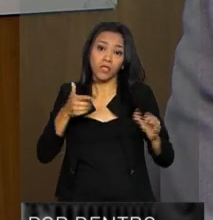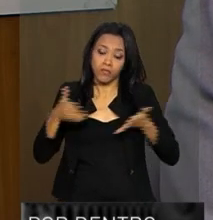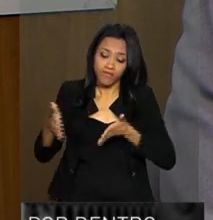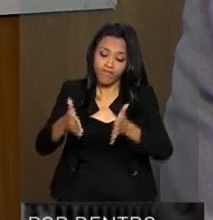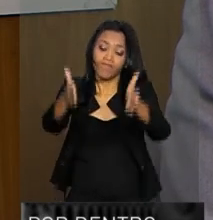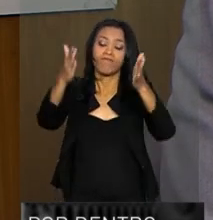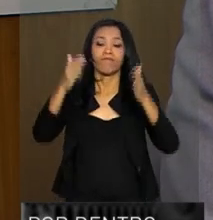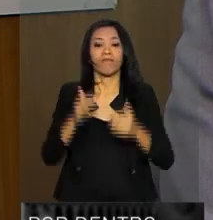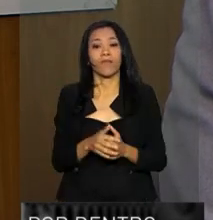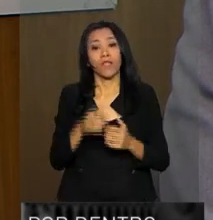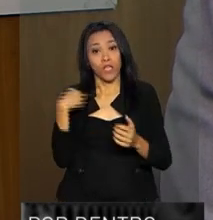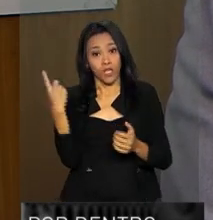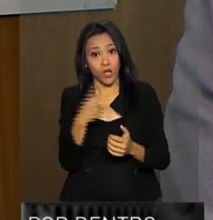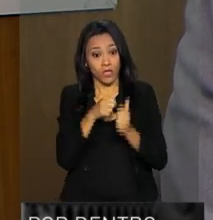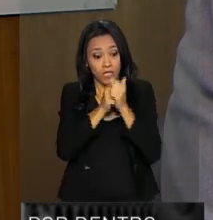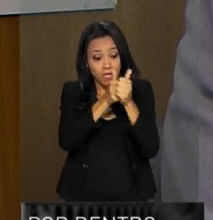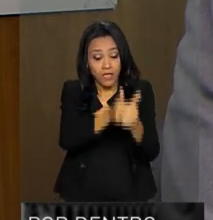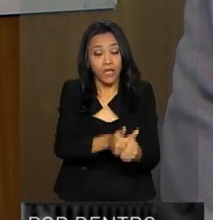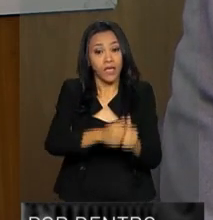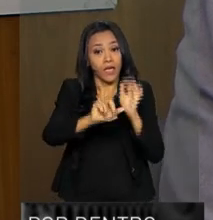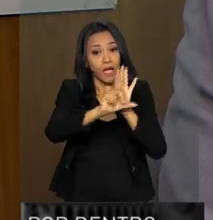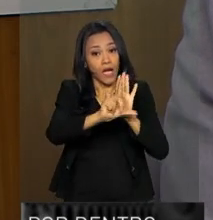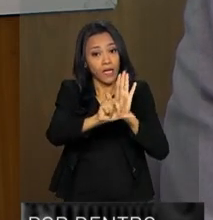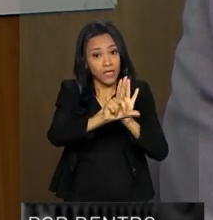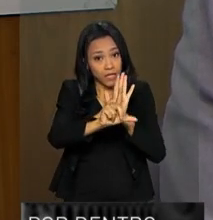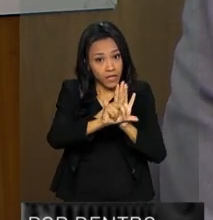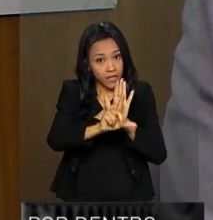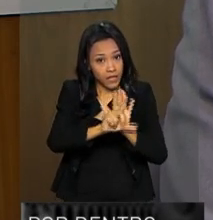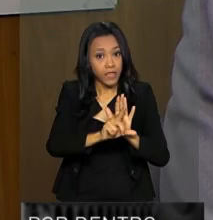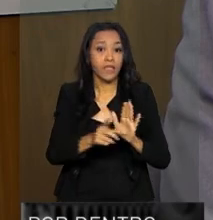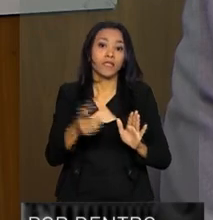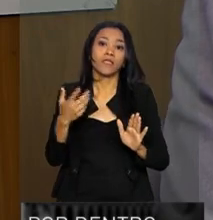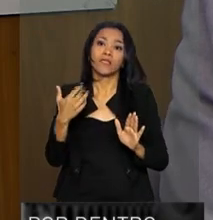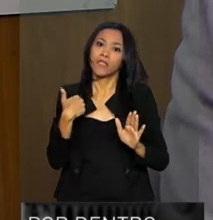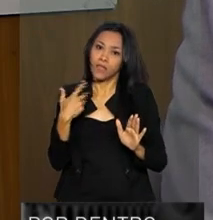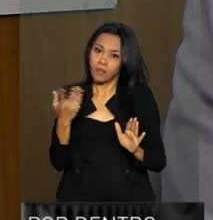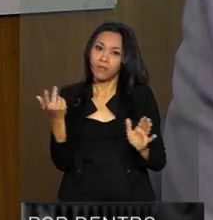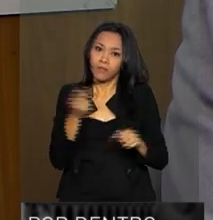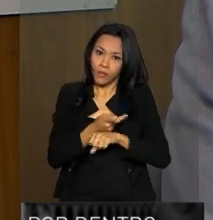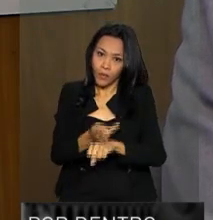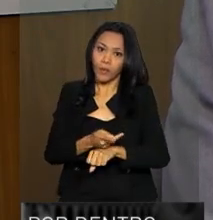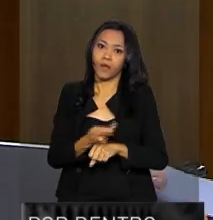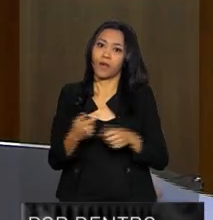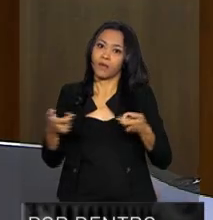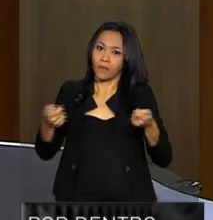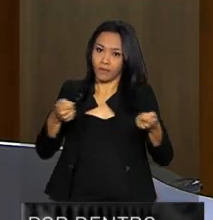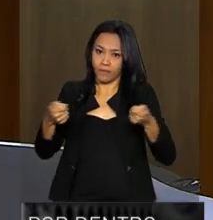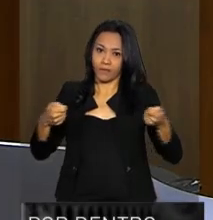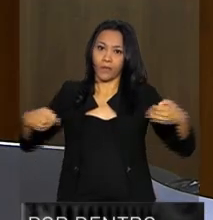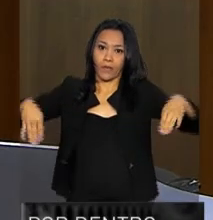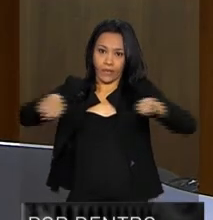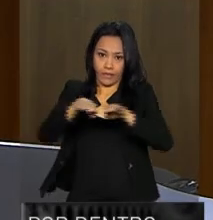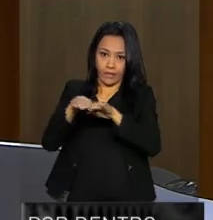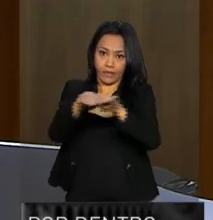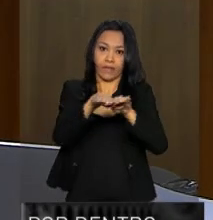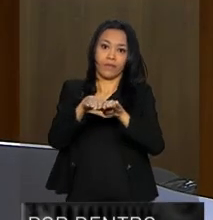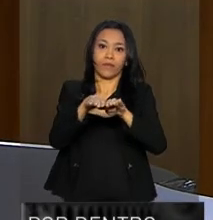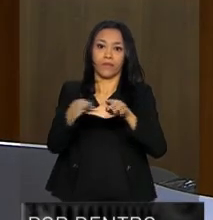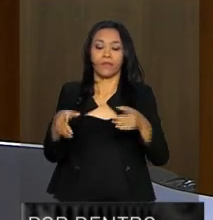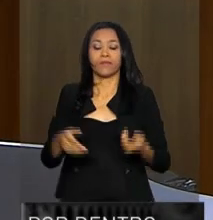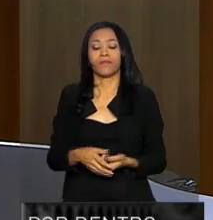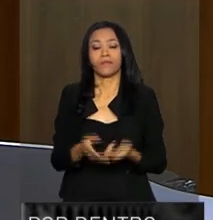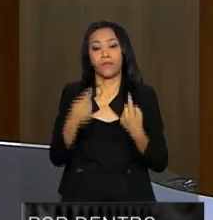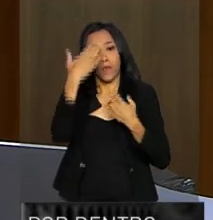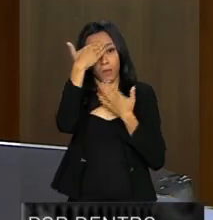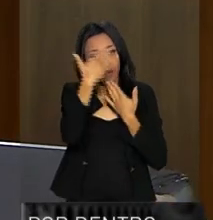fiarmos na lei e buscarmos como diria aristóteles justo meio tá certo obrigado então a participação do patric vai